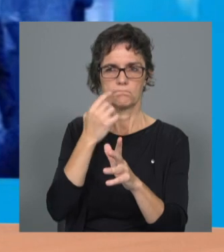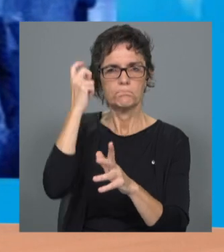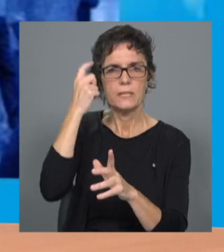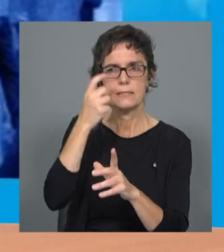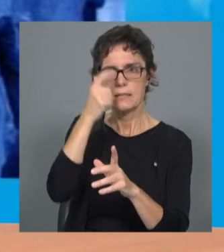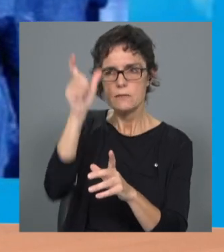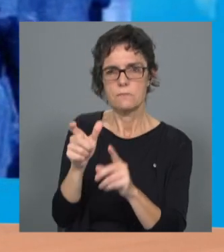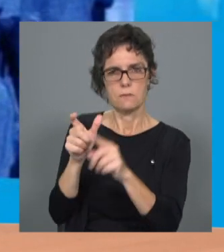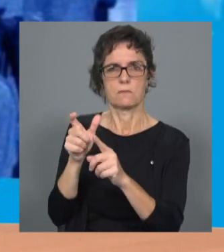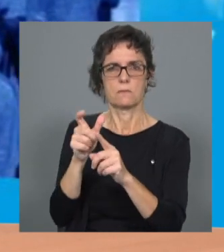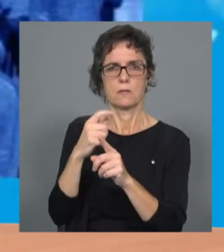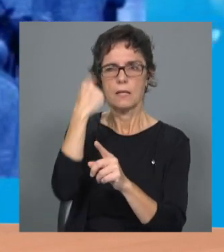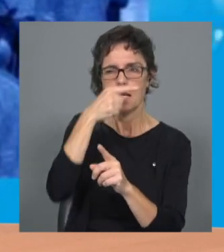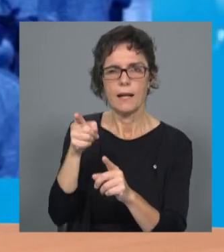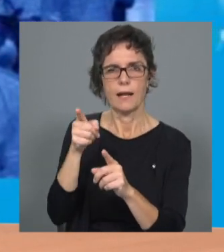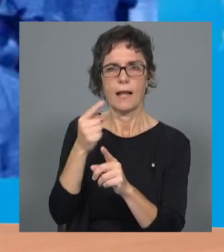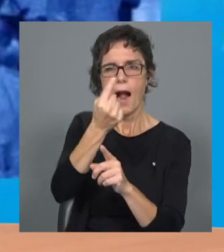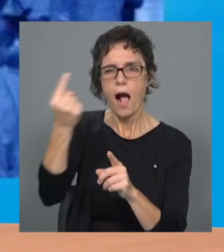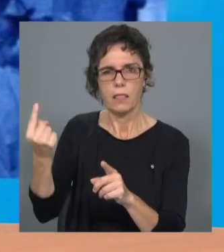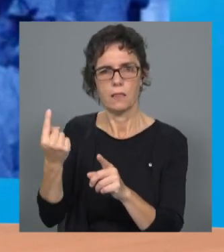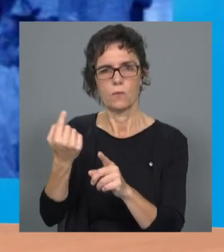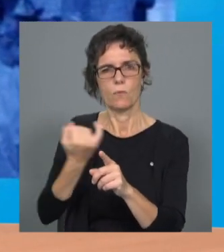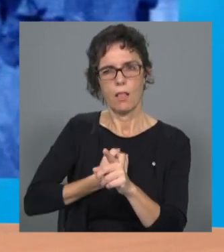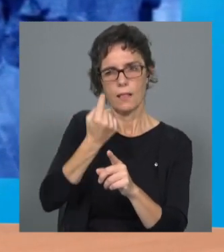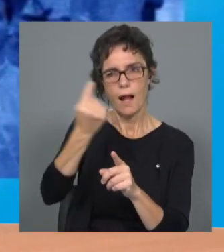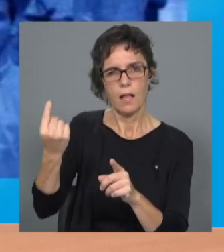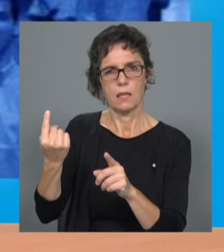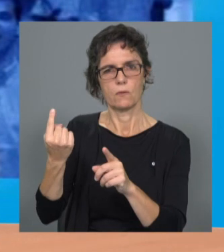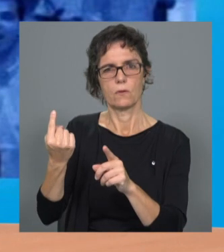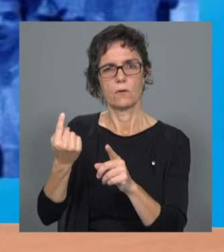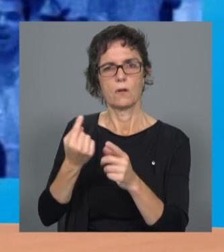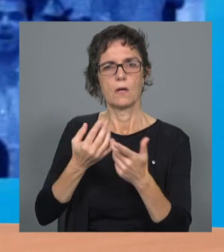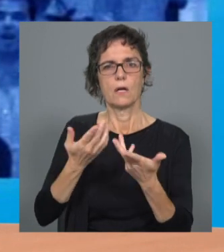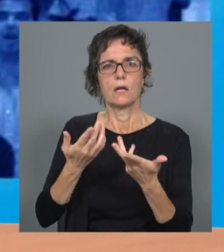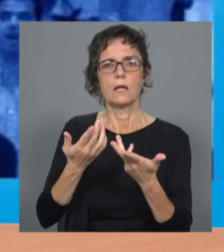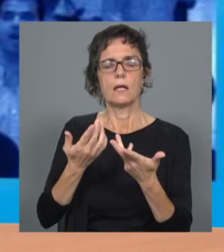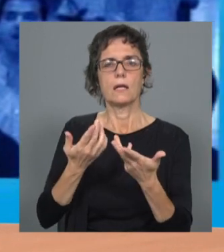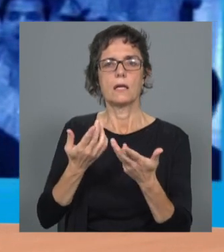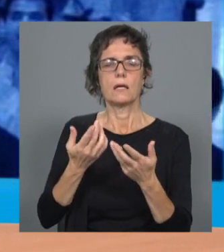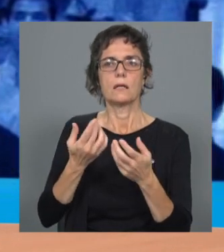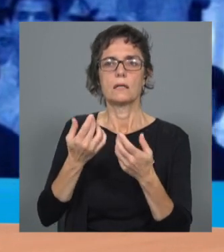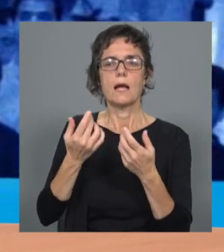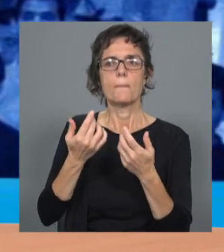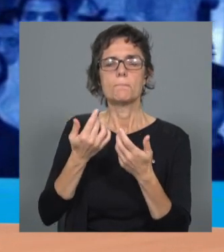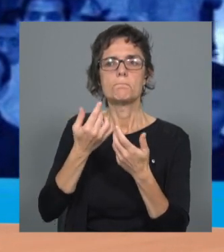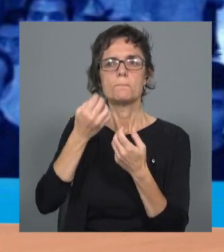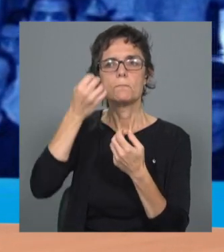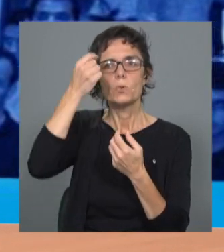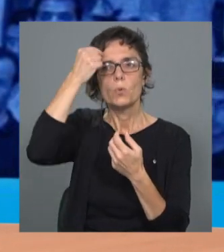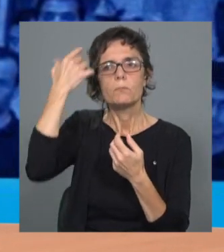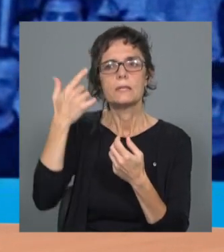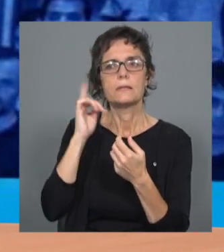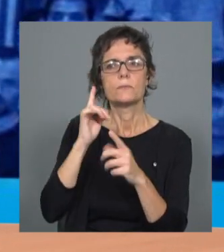E falar daqueles que partiram é falar desta doença terrível também que nos assolou, é também